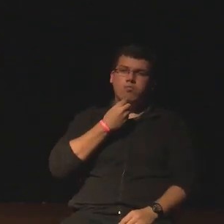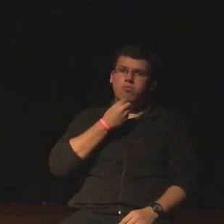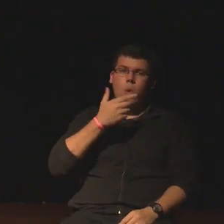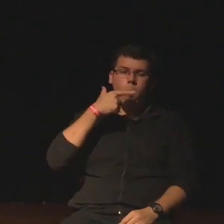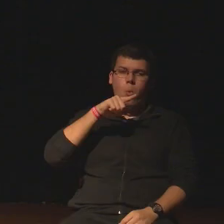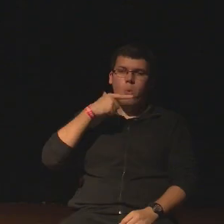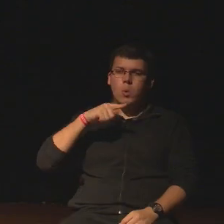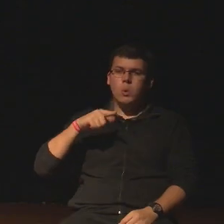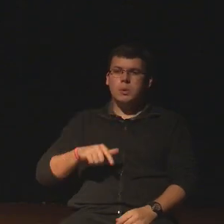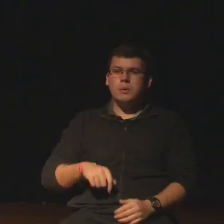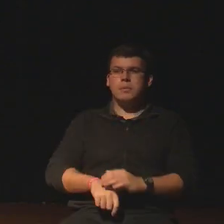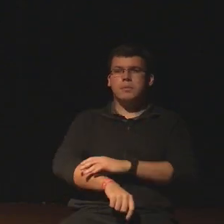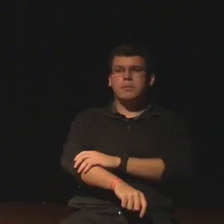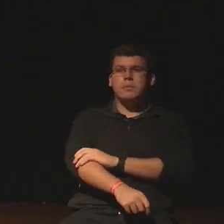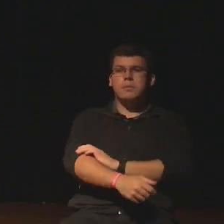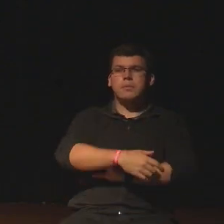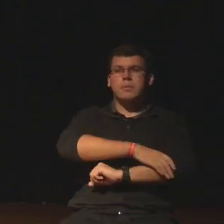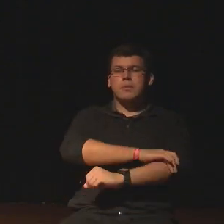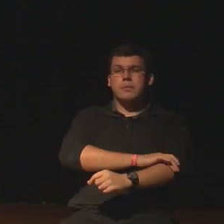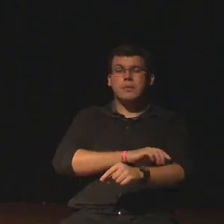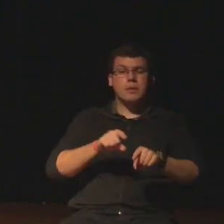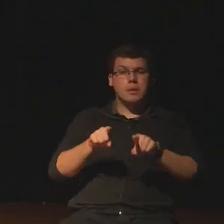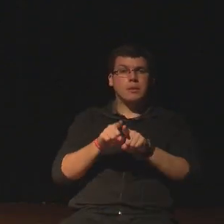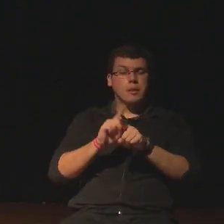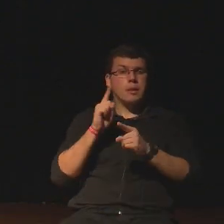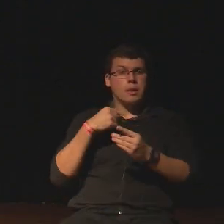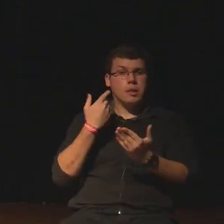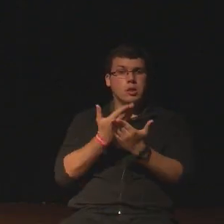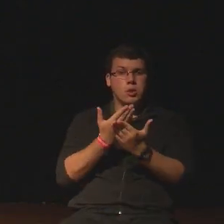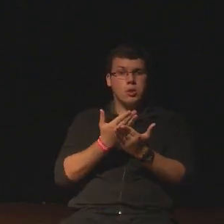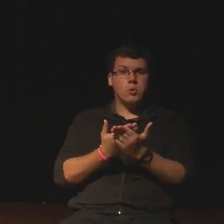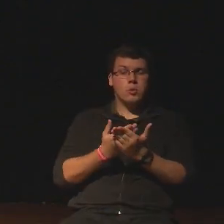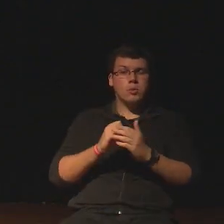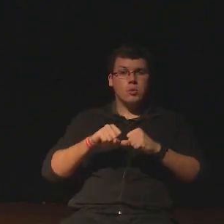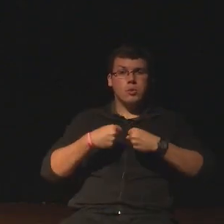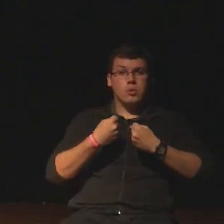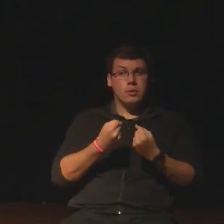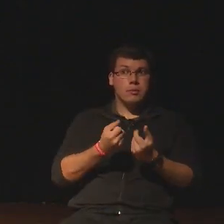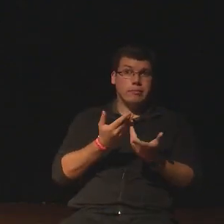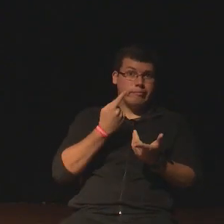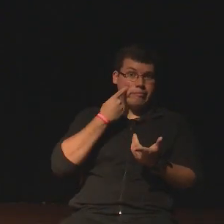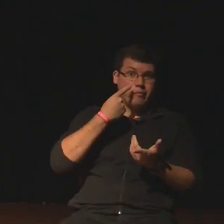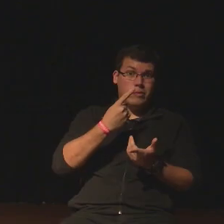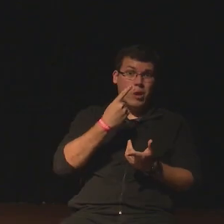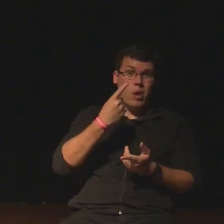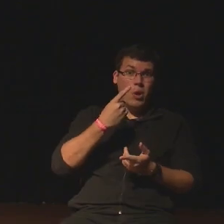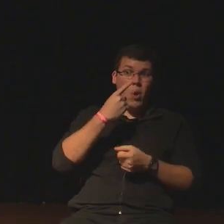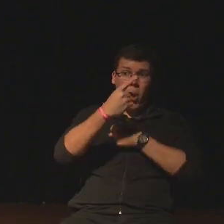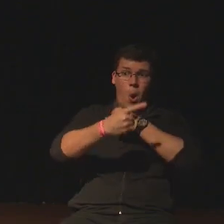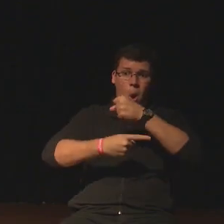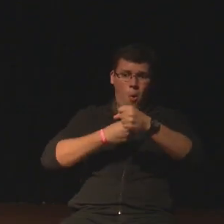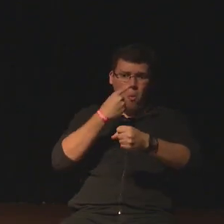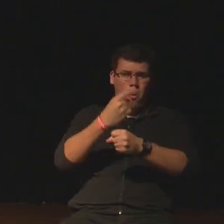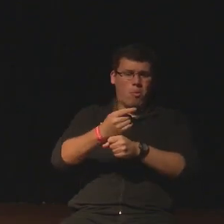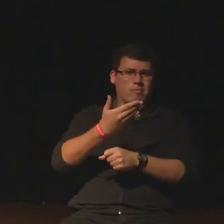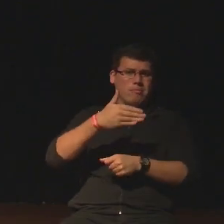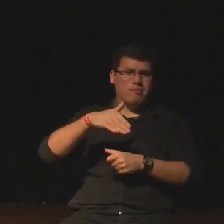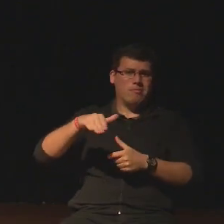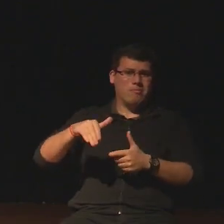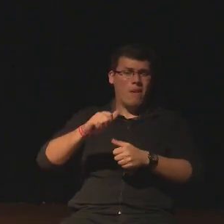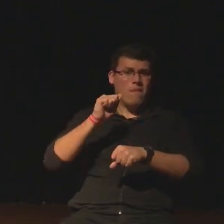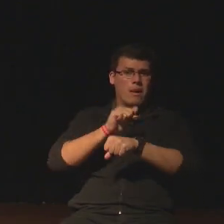estudo para que não se prejudicasse, inclusive pelo fato de que já está há 1 ano e meio fechada a via e os hospitais